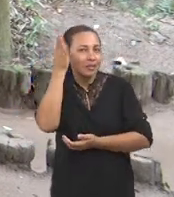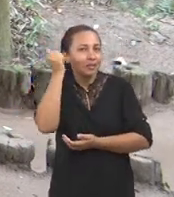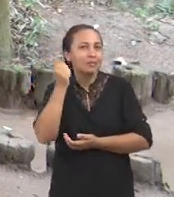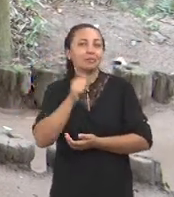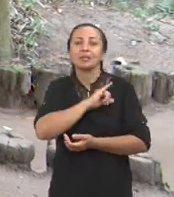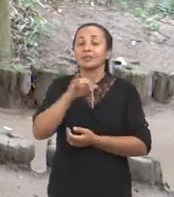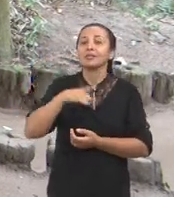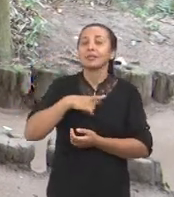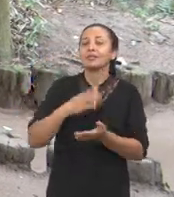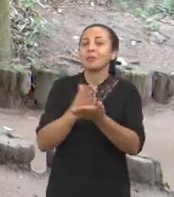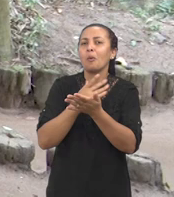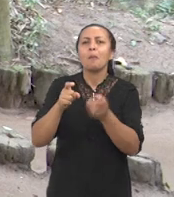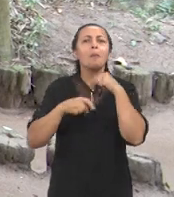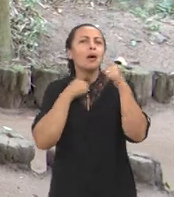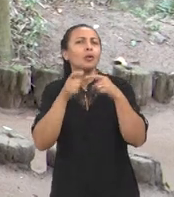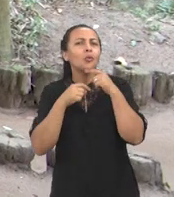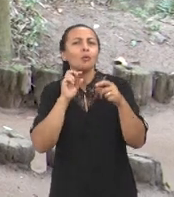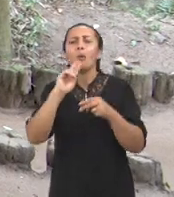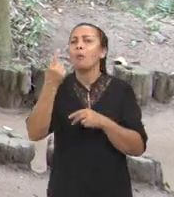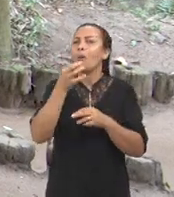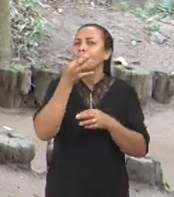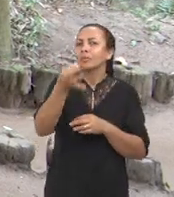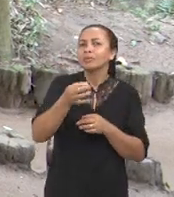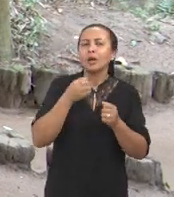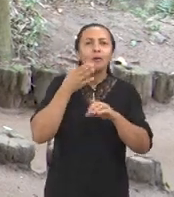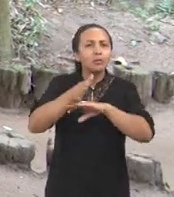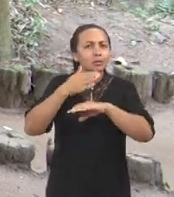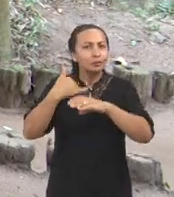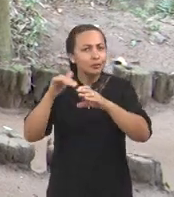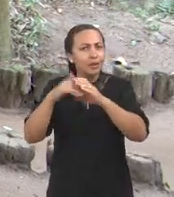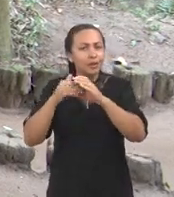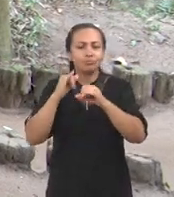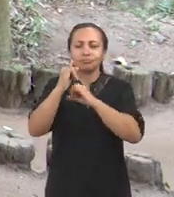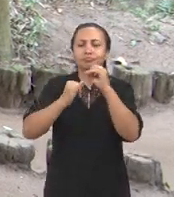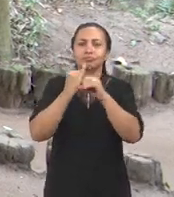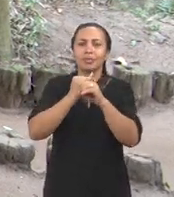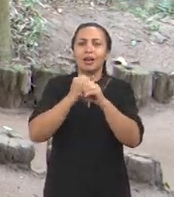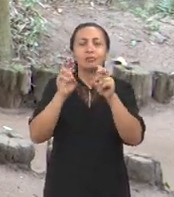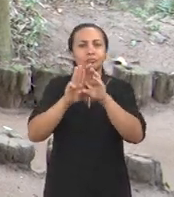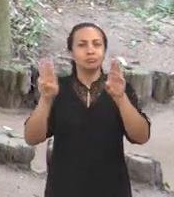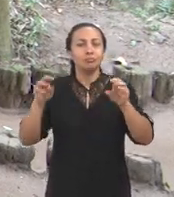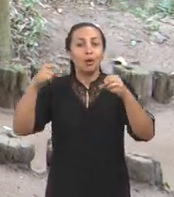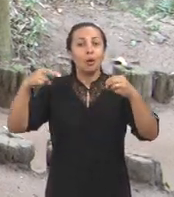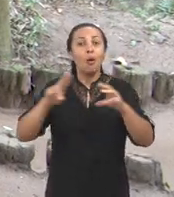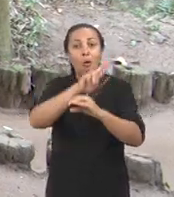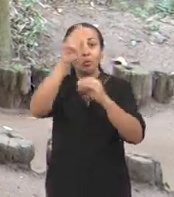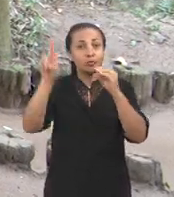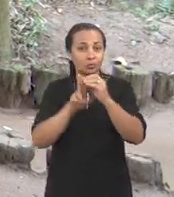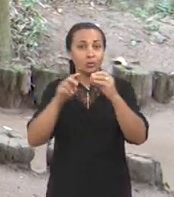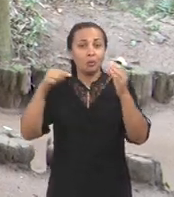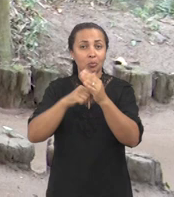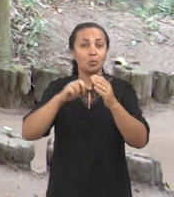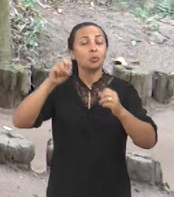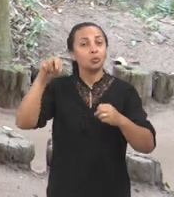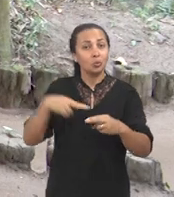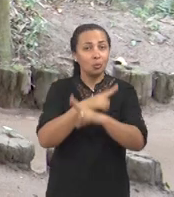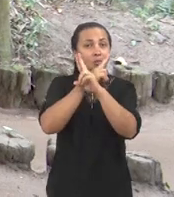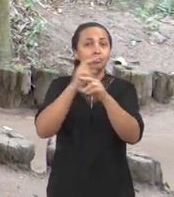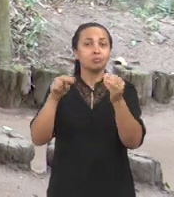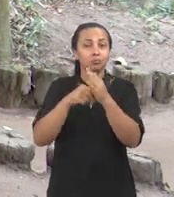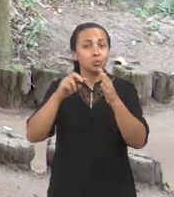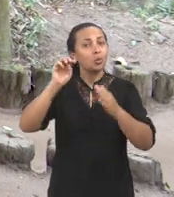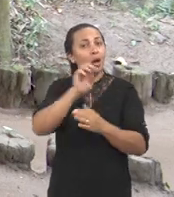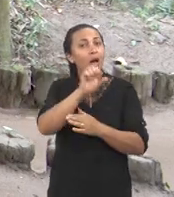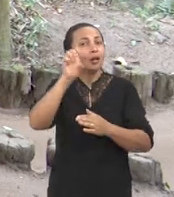e você já sabe se tem alguma dúvida ou sugestão envia para o nosso e-mail Universe encia rouba uesb. Edu.